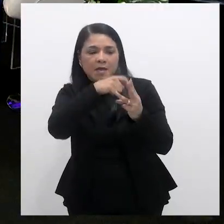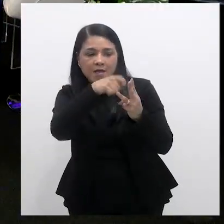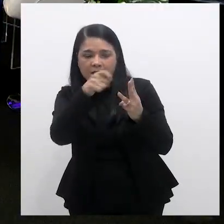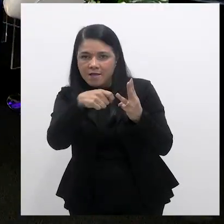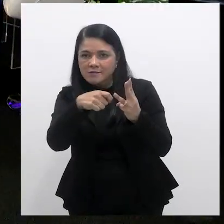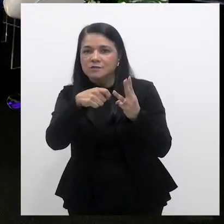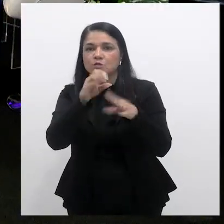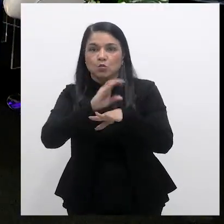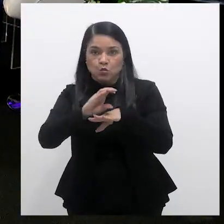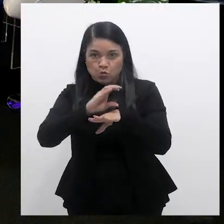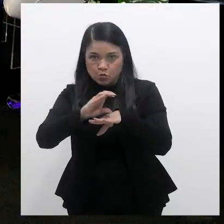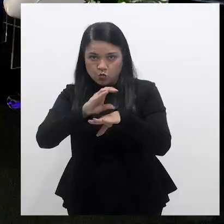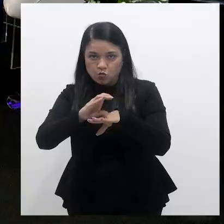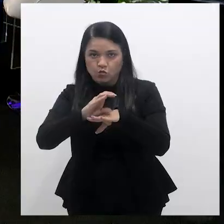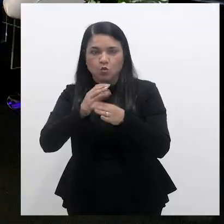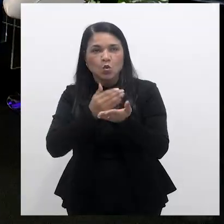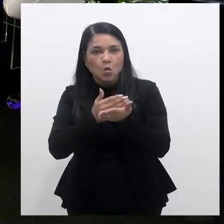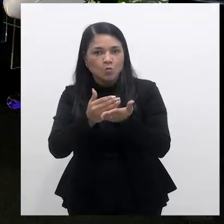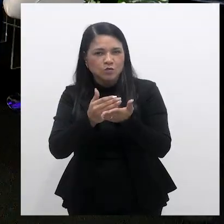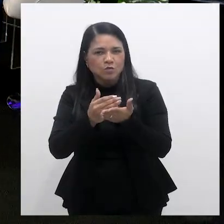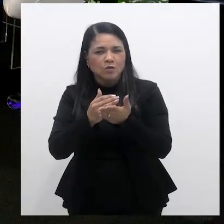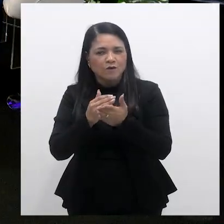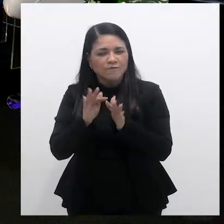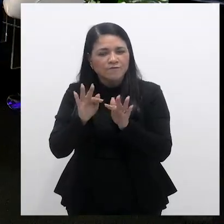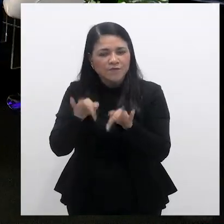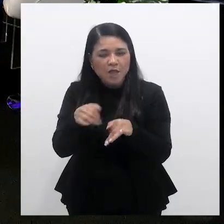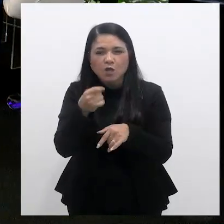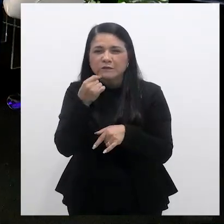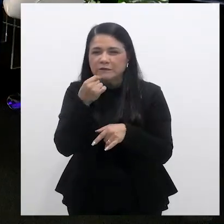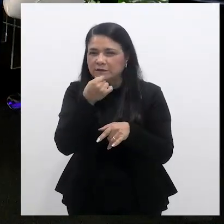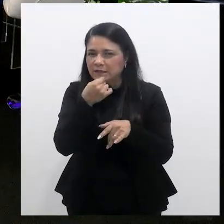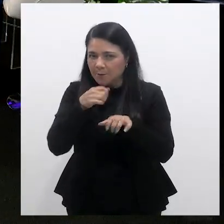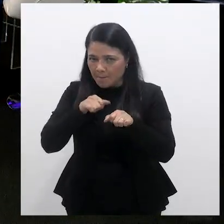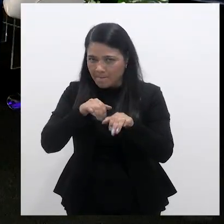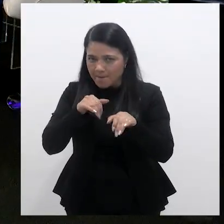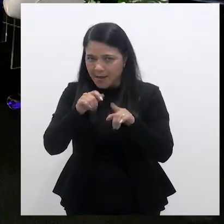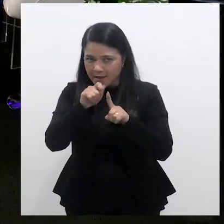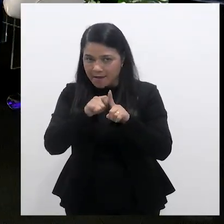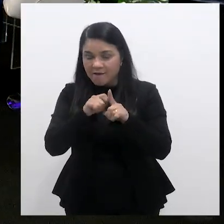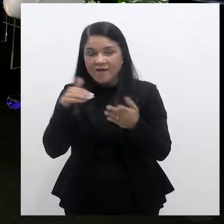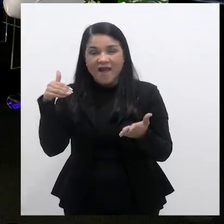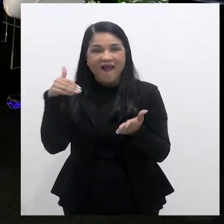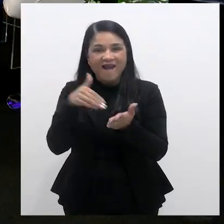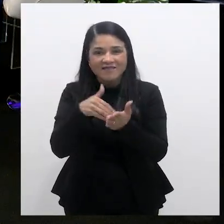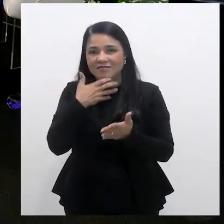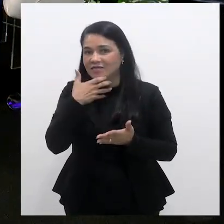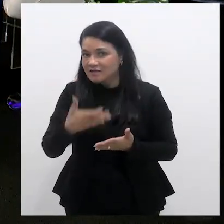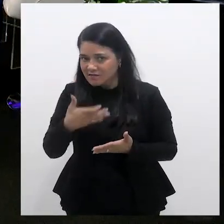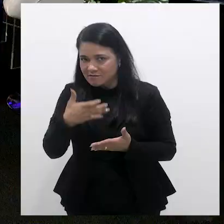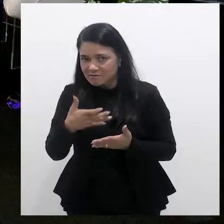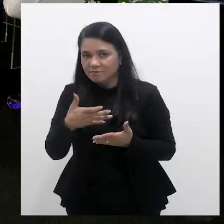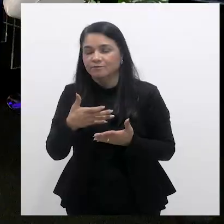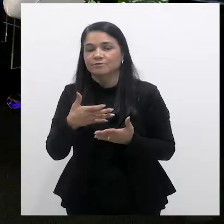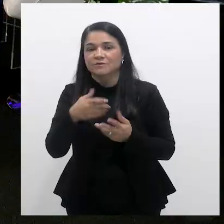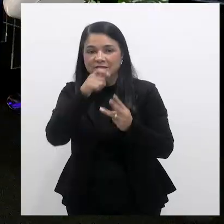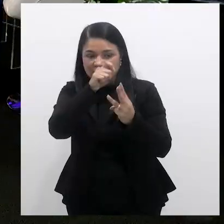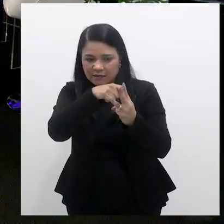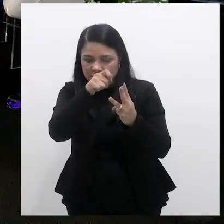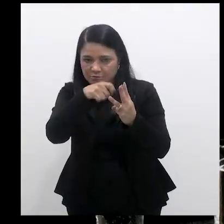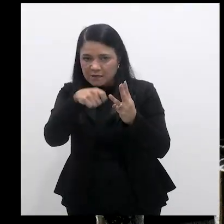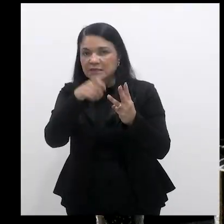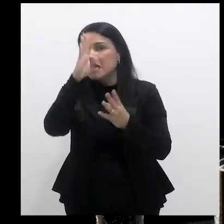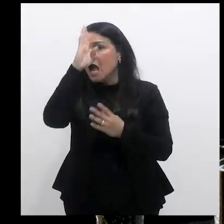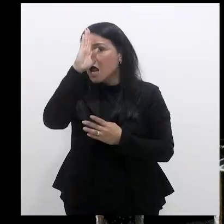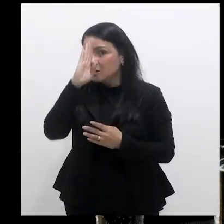acontece durante 3 meses do ano. Começou no finzinho de setembro e vai até dezembro. E fica,